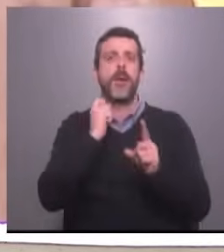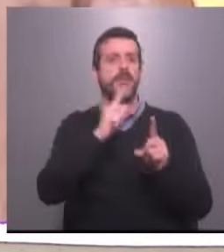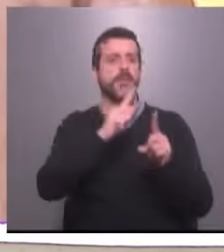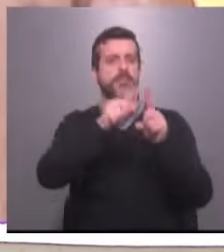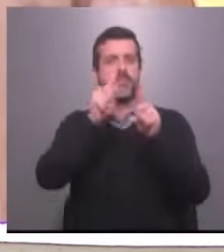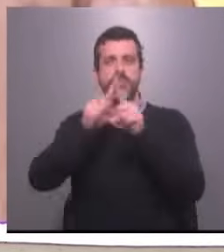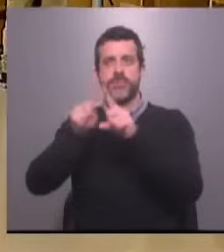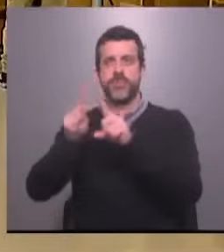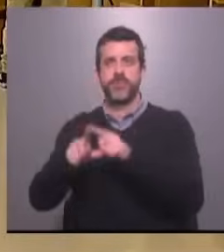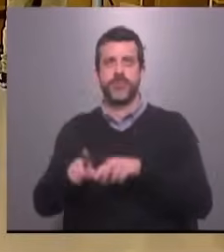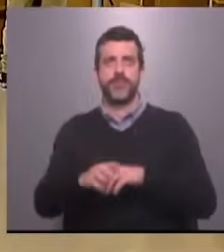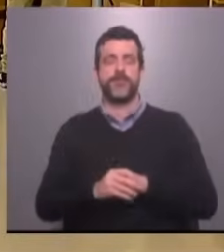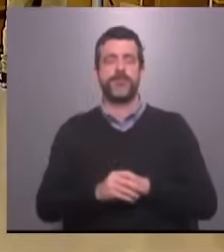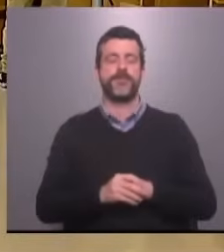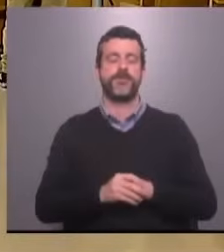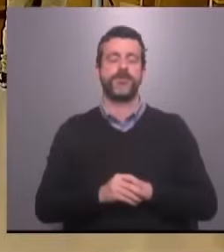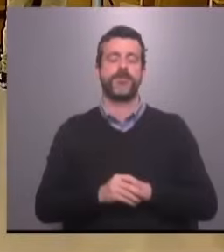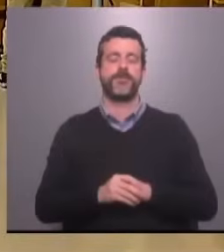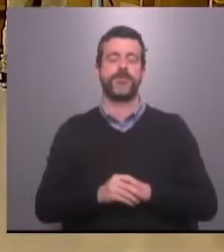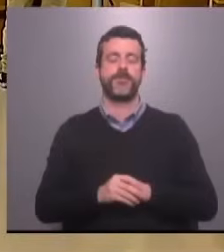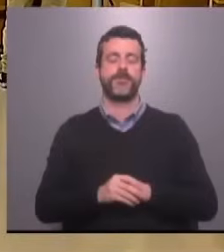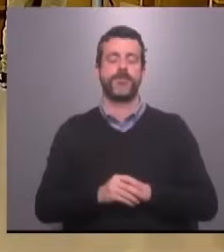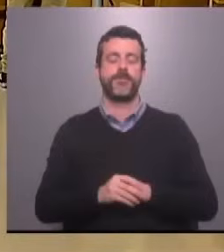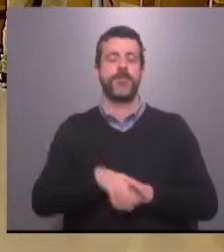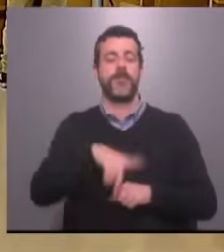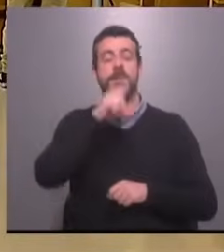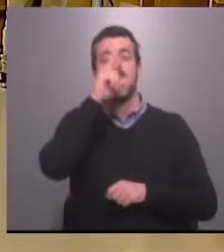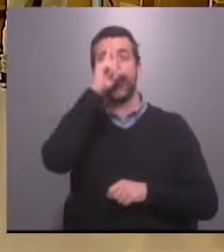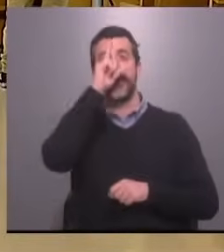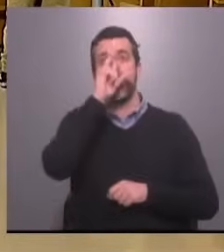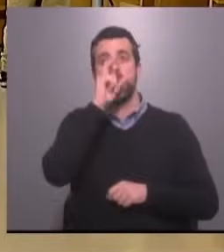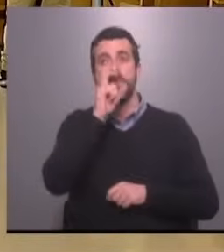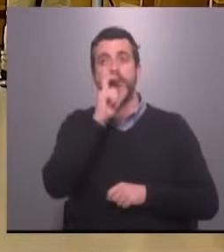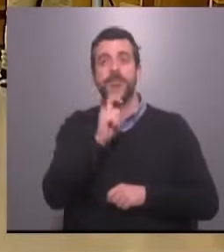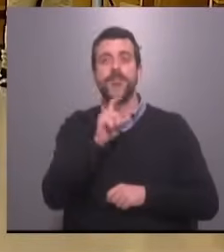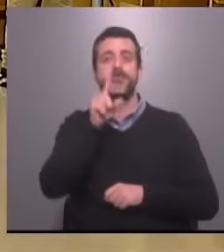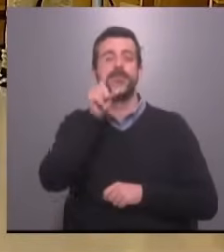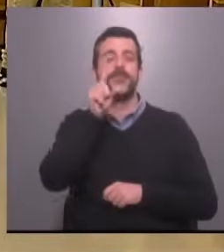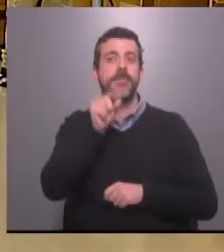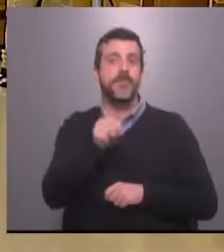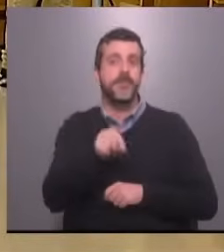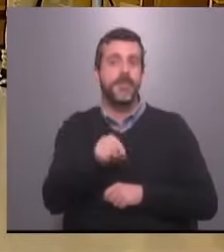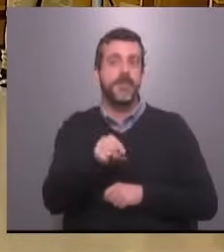e todos os ministros sagrados.